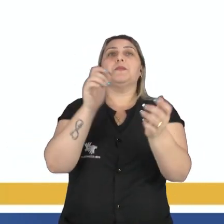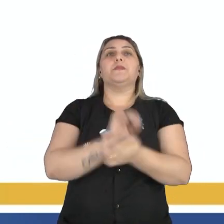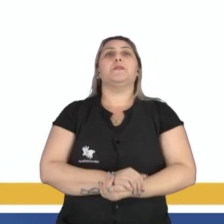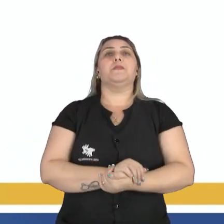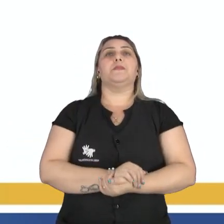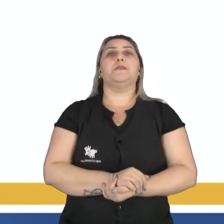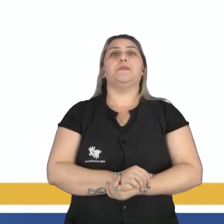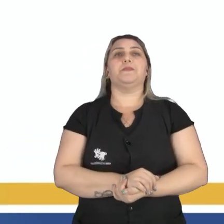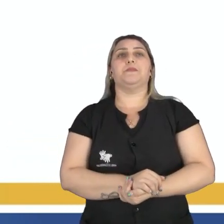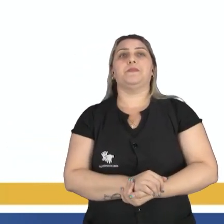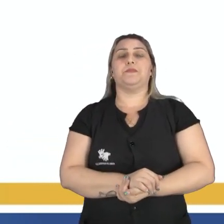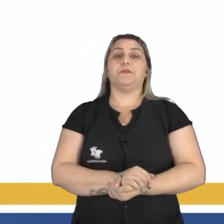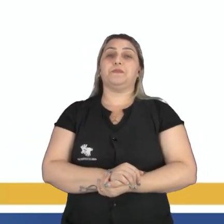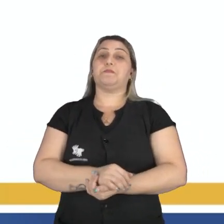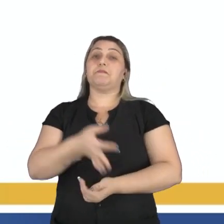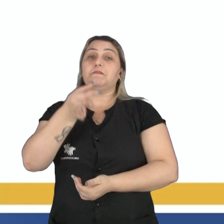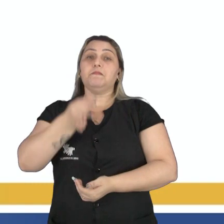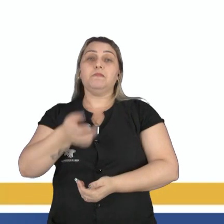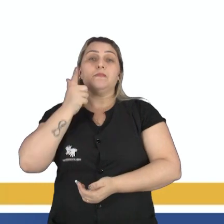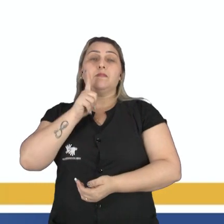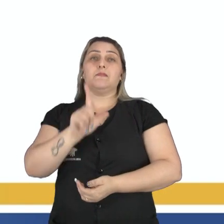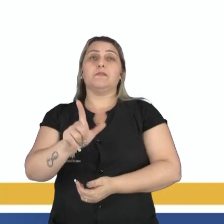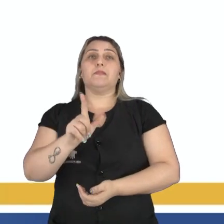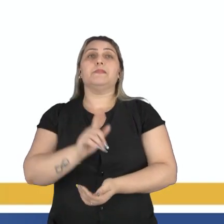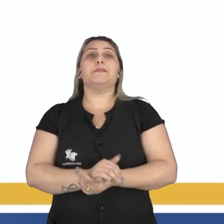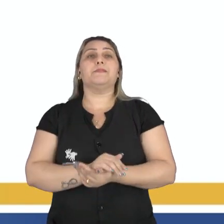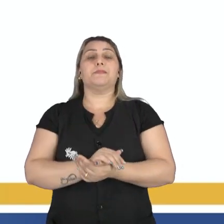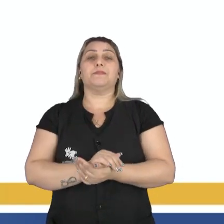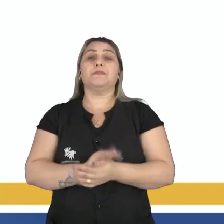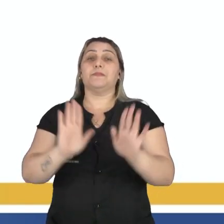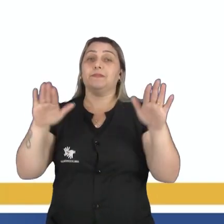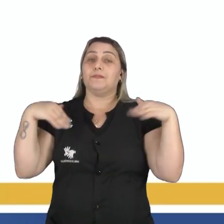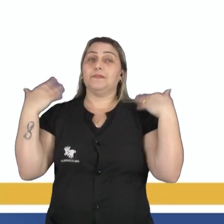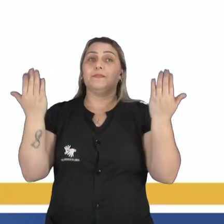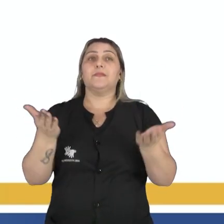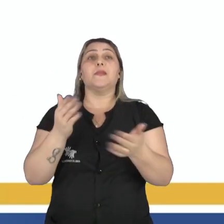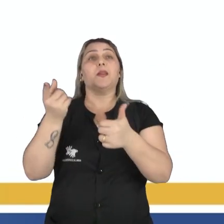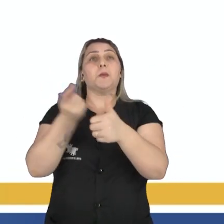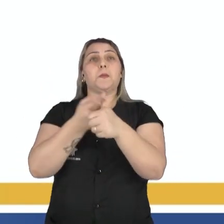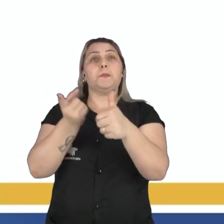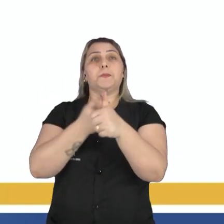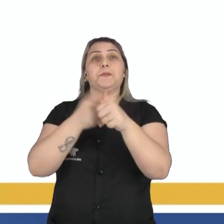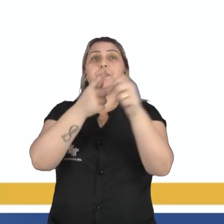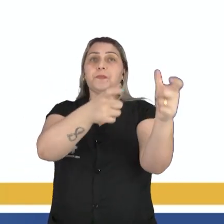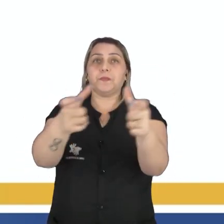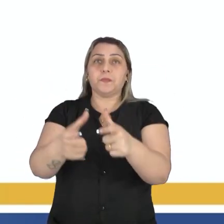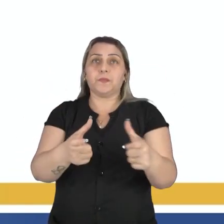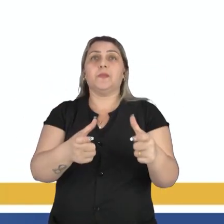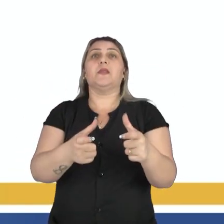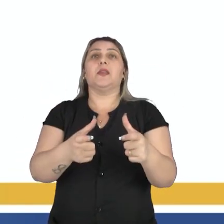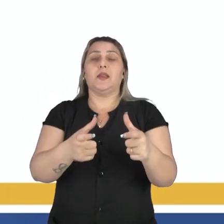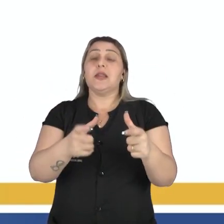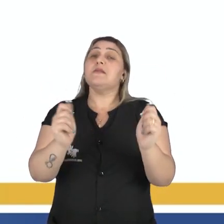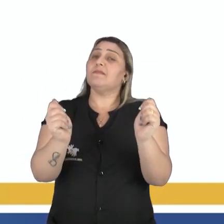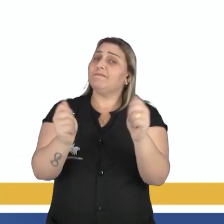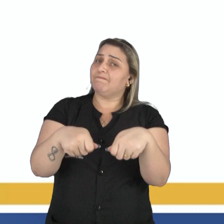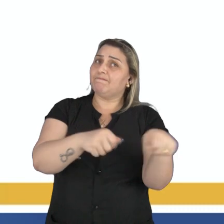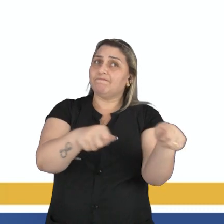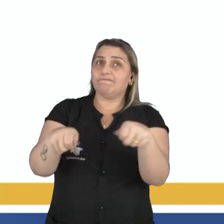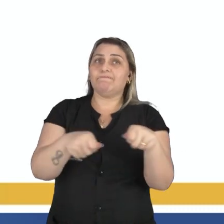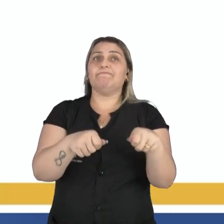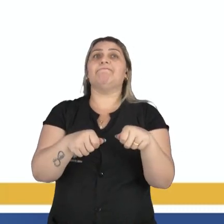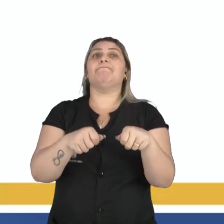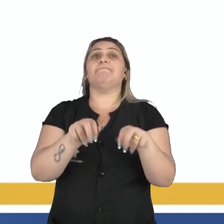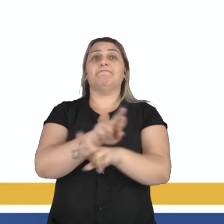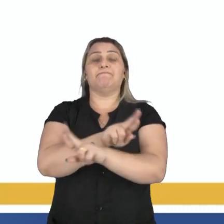atenção que eu quero que você acerte essas questões para me ficar muito alegre com isso. Vamos lá então? Primeira. Os lugares mais remotos, com